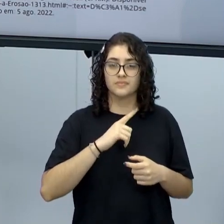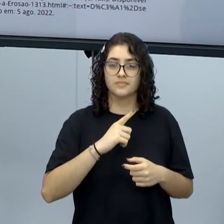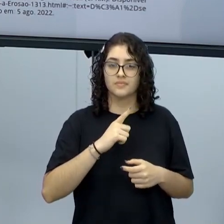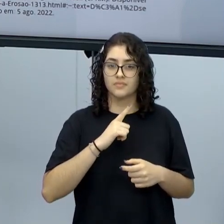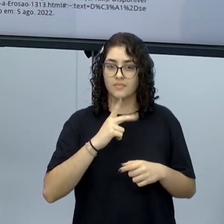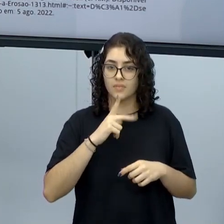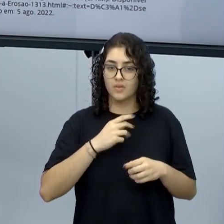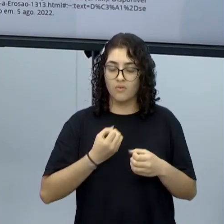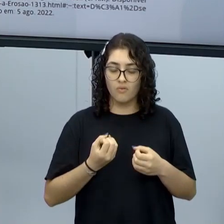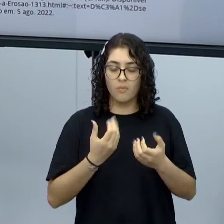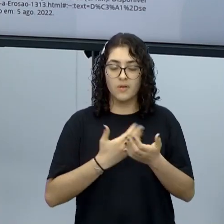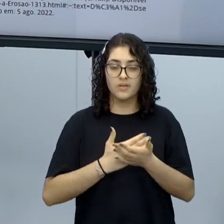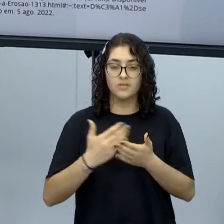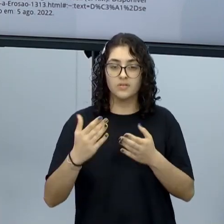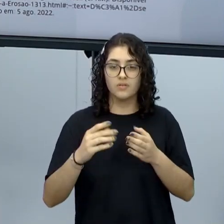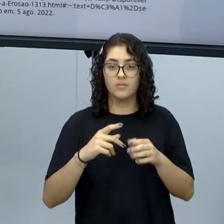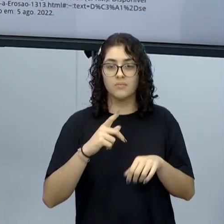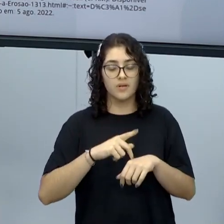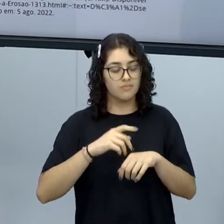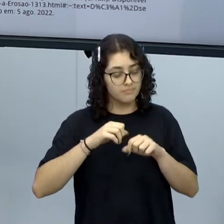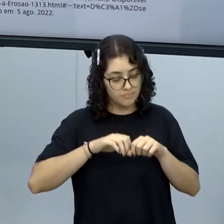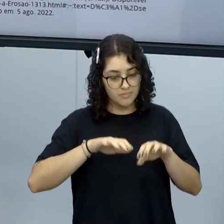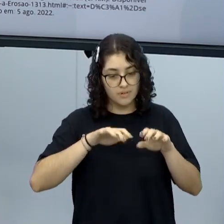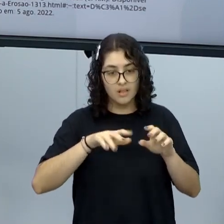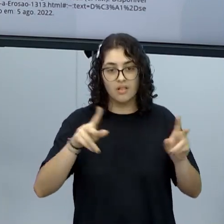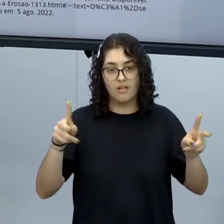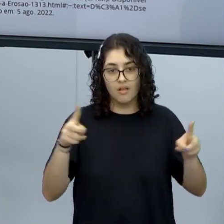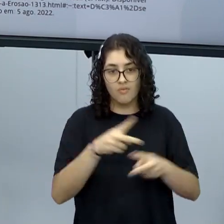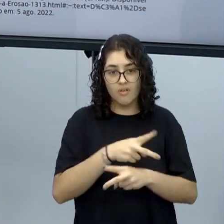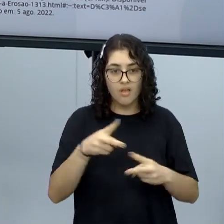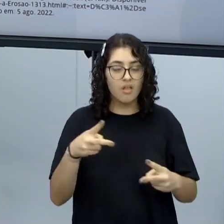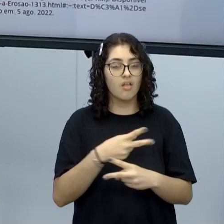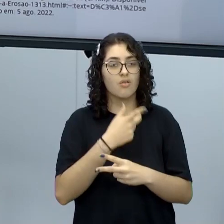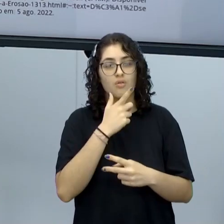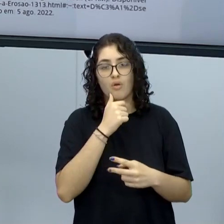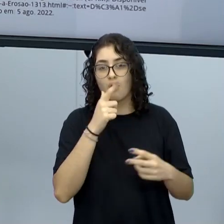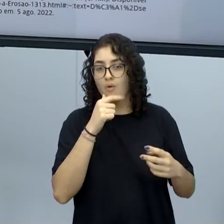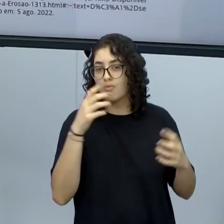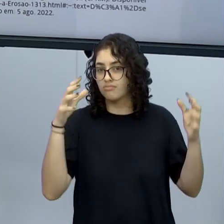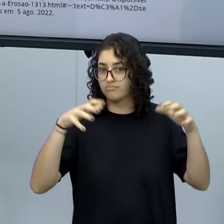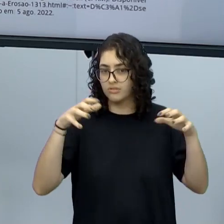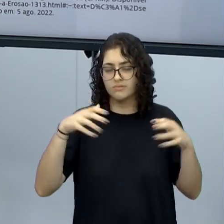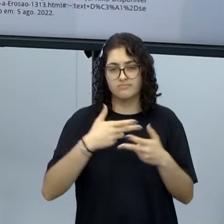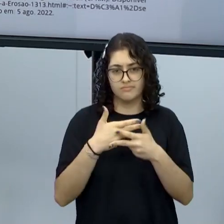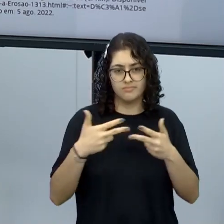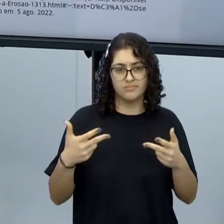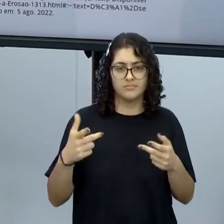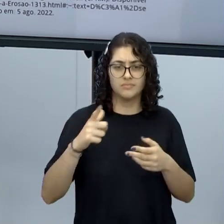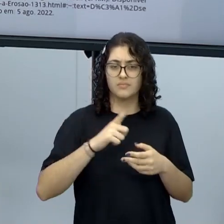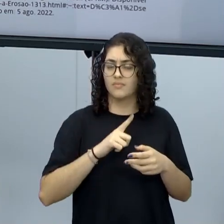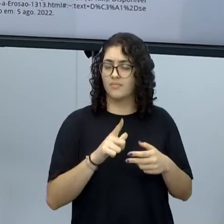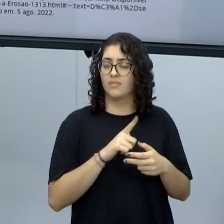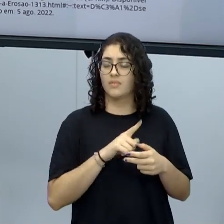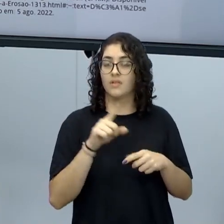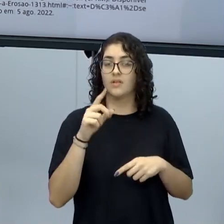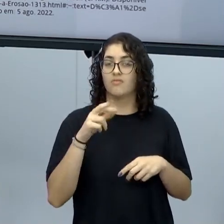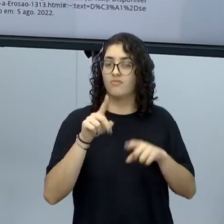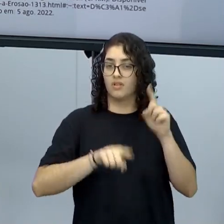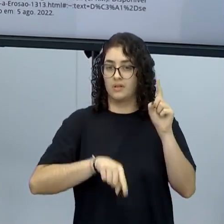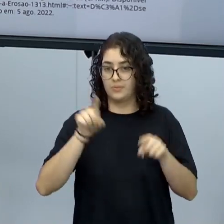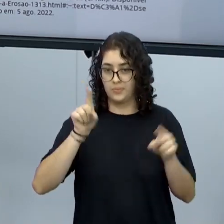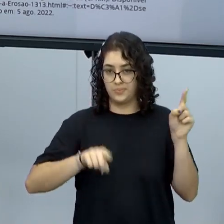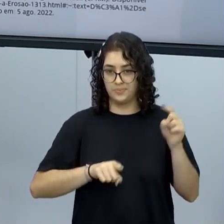essa sedimentação que vai sendo levada pelo vento, pela água, né? Aí a gente tem vários jeitos desse sedimento ser